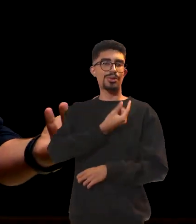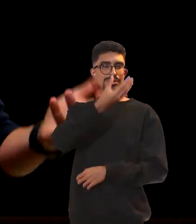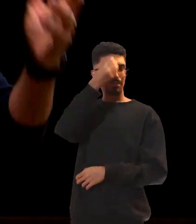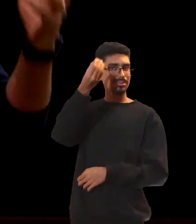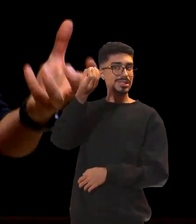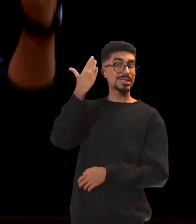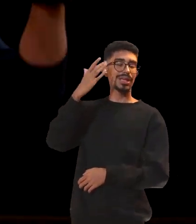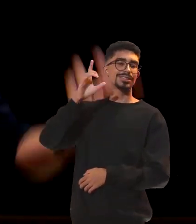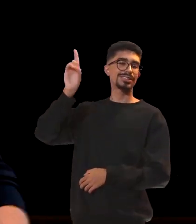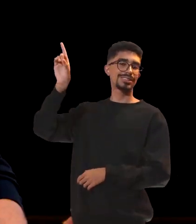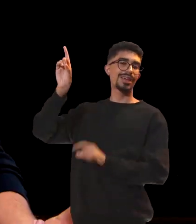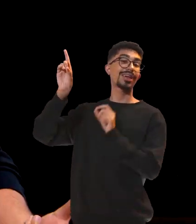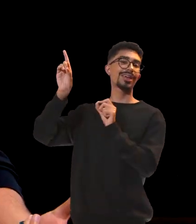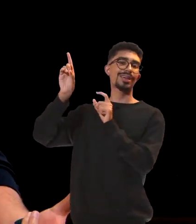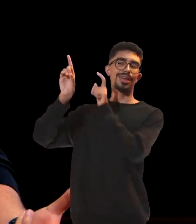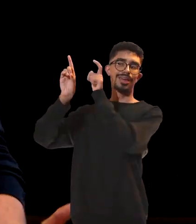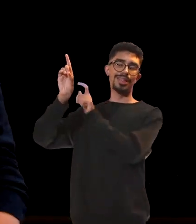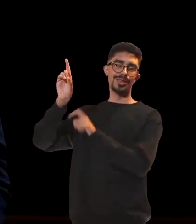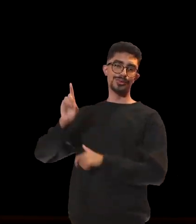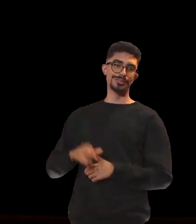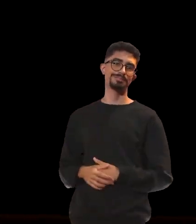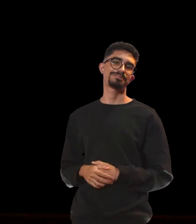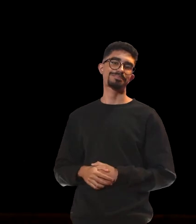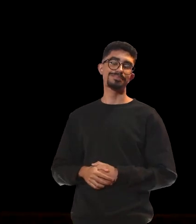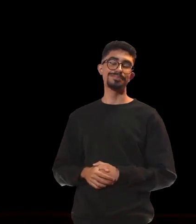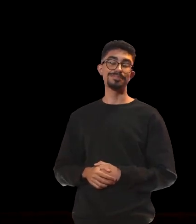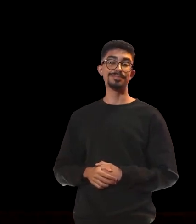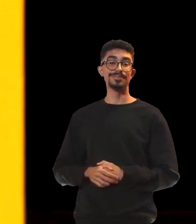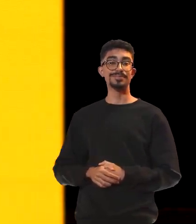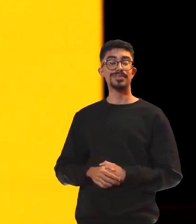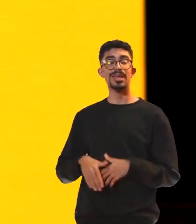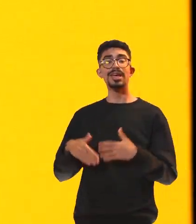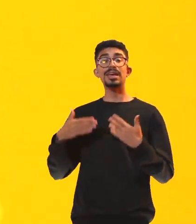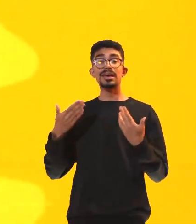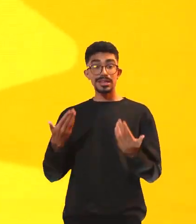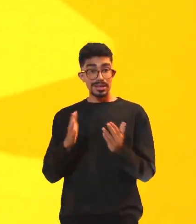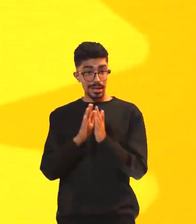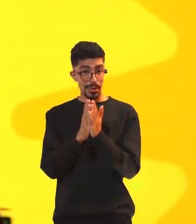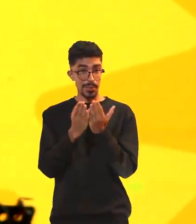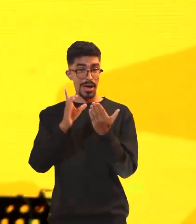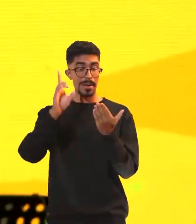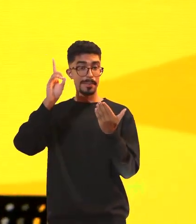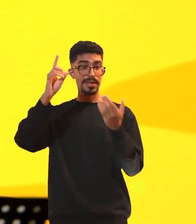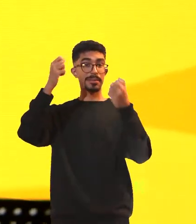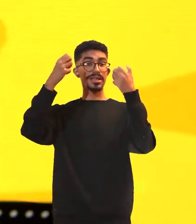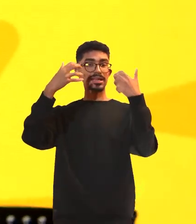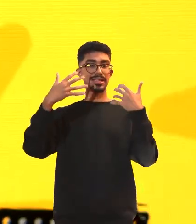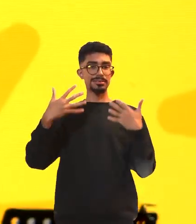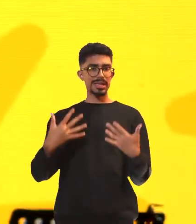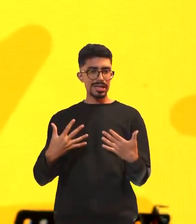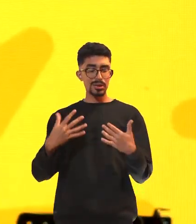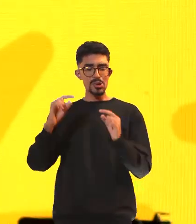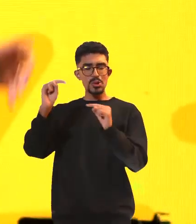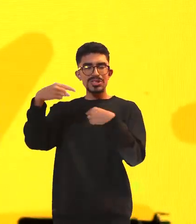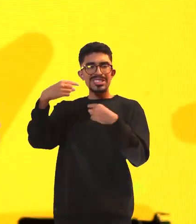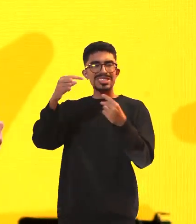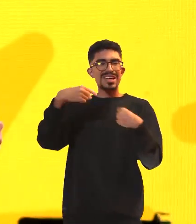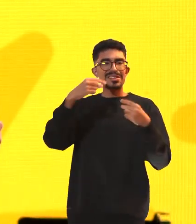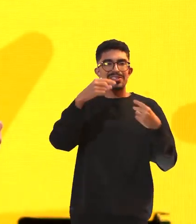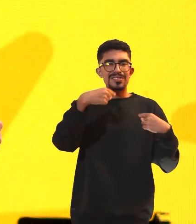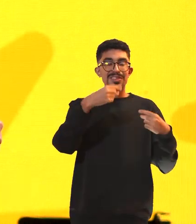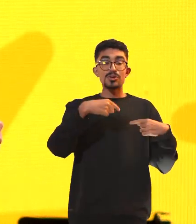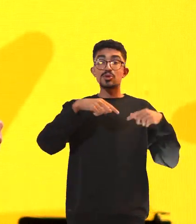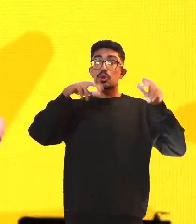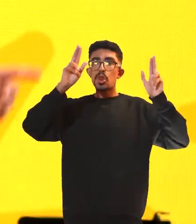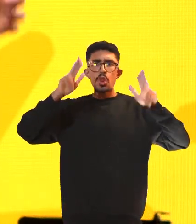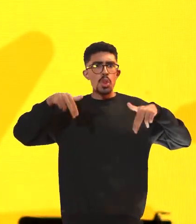cai. Empurra, é a tendência. Agora, o que a Bíblia está falando é que as tentações nunca vão ultrapassar